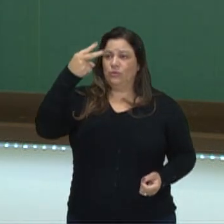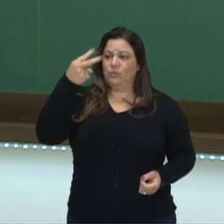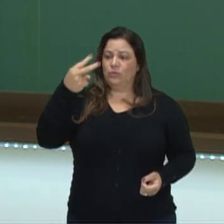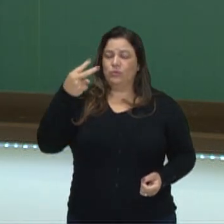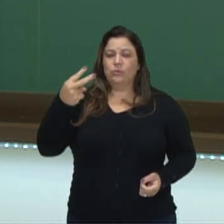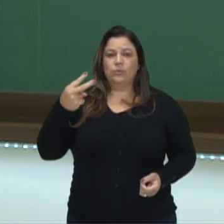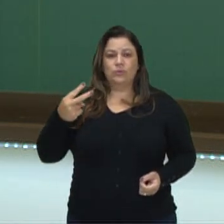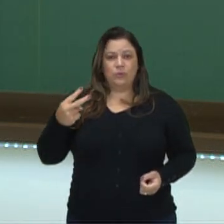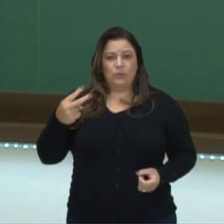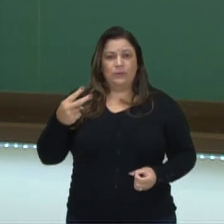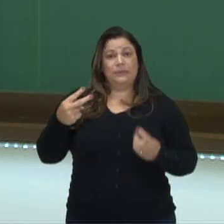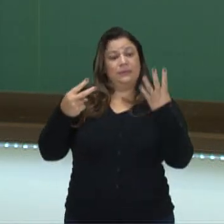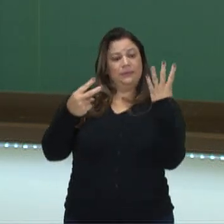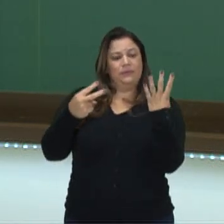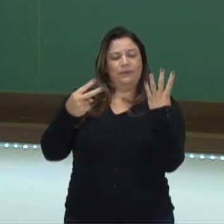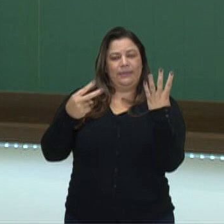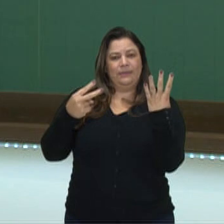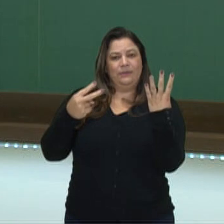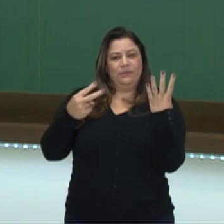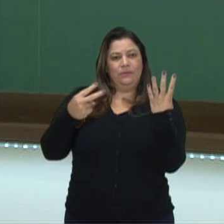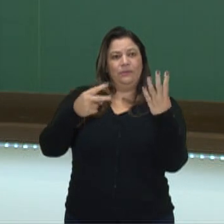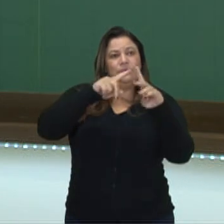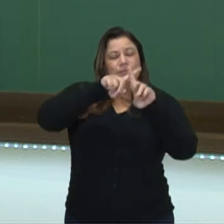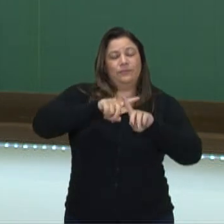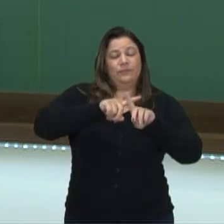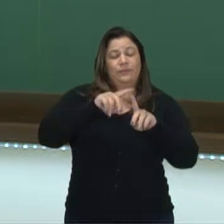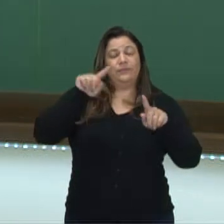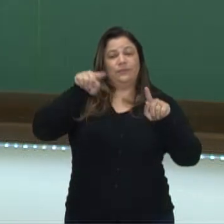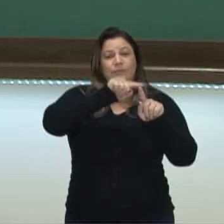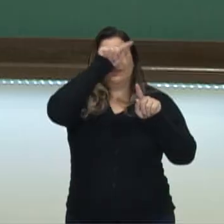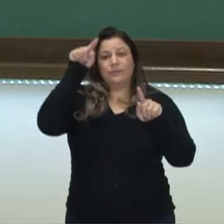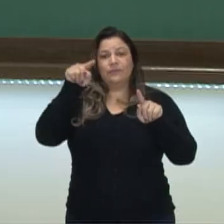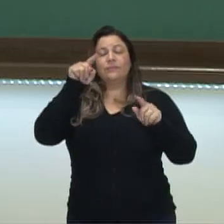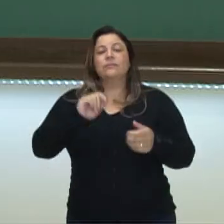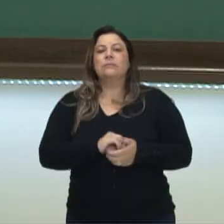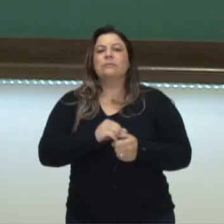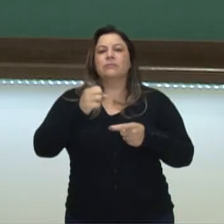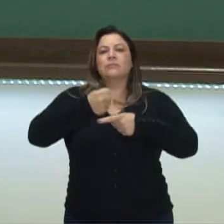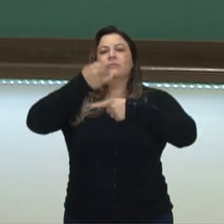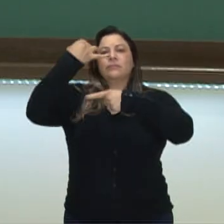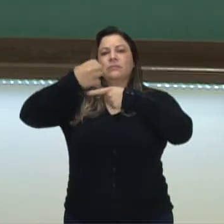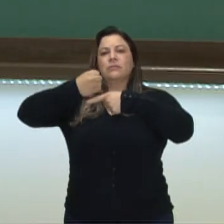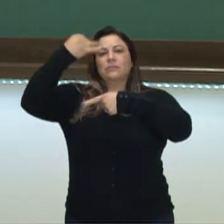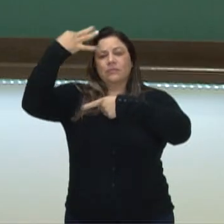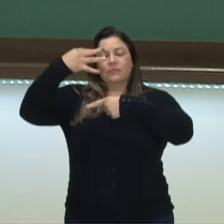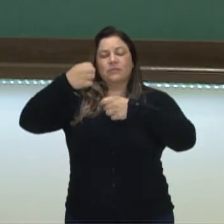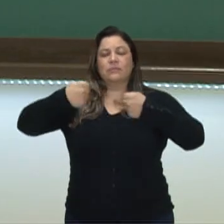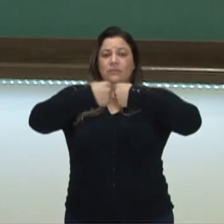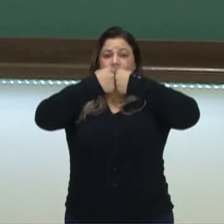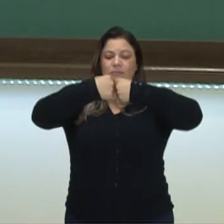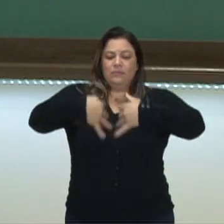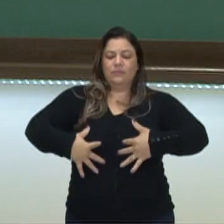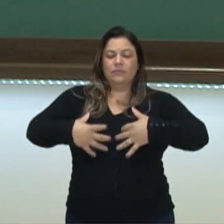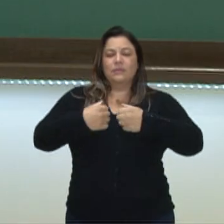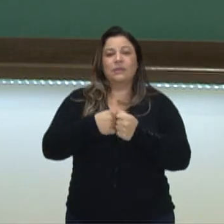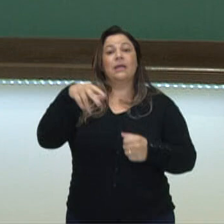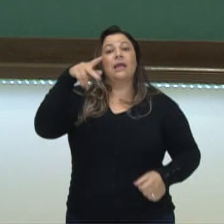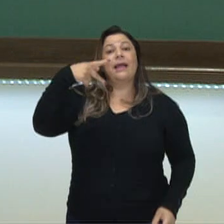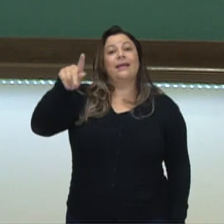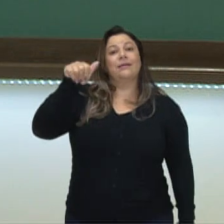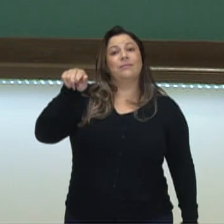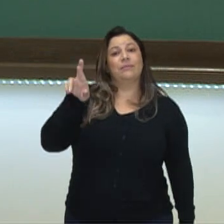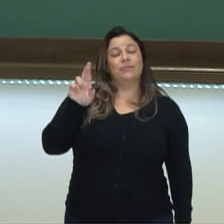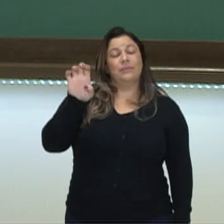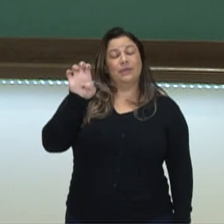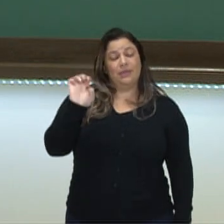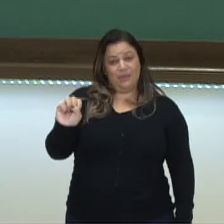vezes, vezes 3 elevado ao quadrado. Repare que os expoentes dessa fatoração são pares. Você tem 2 elevado à